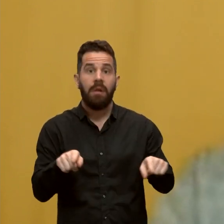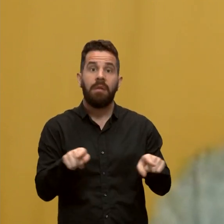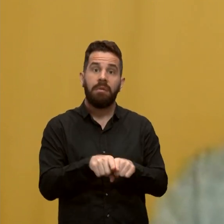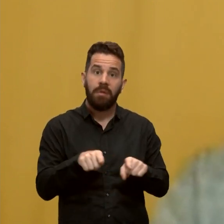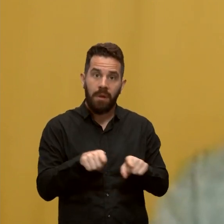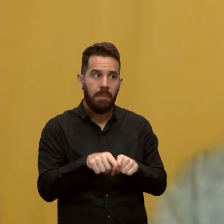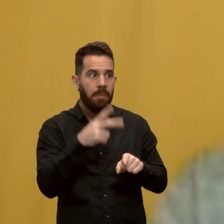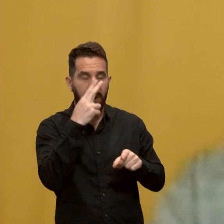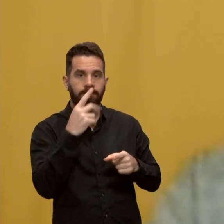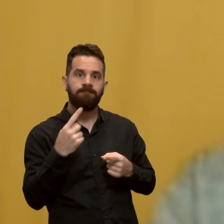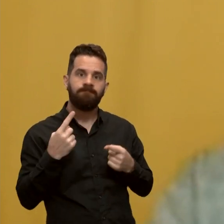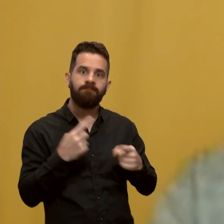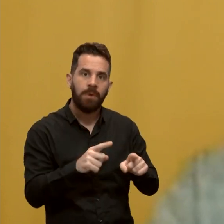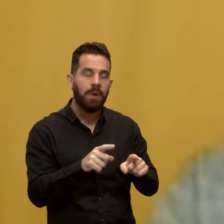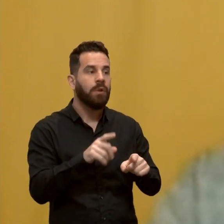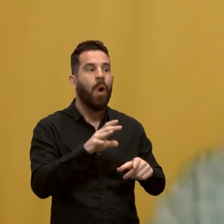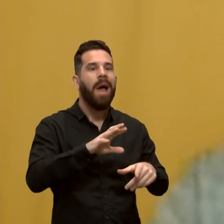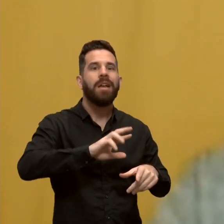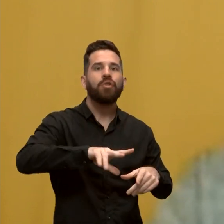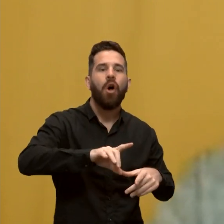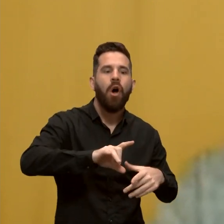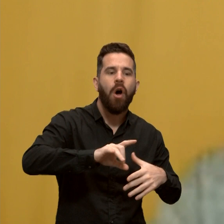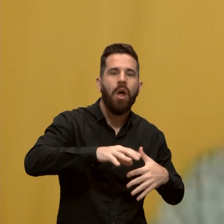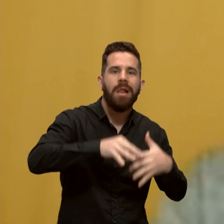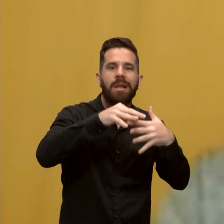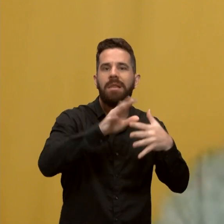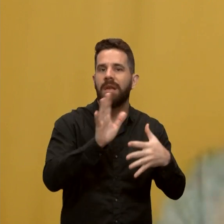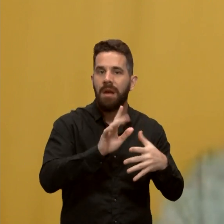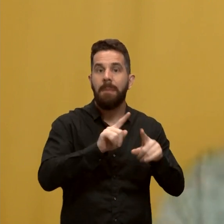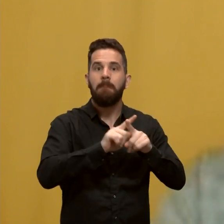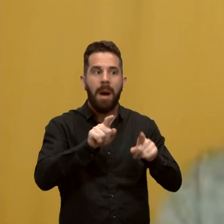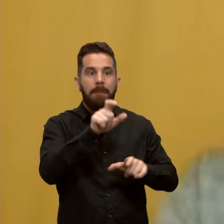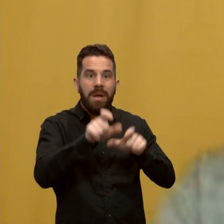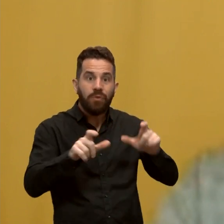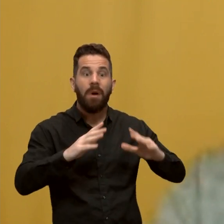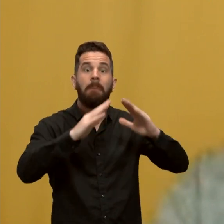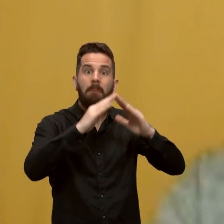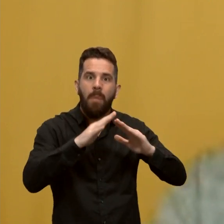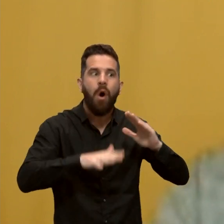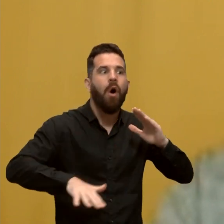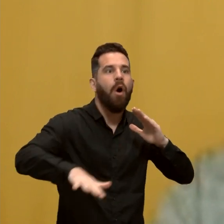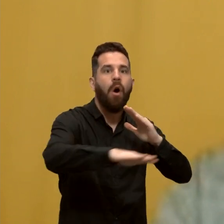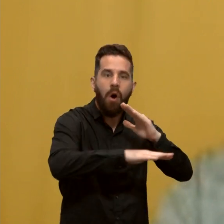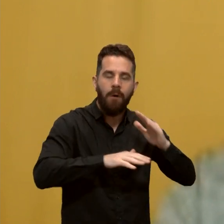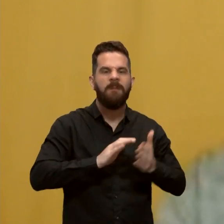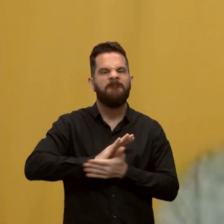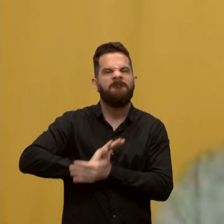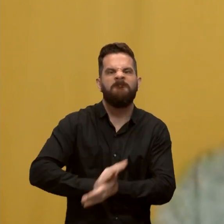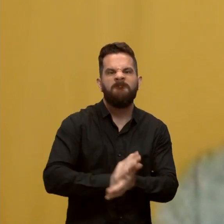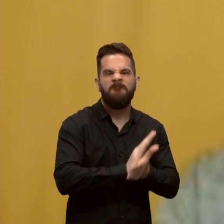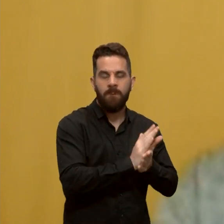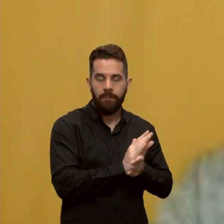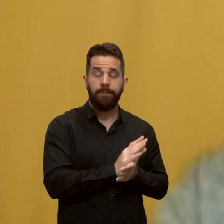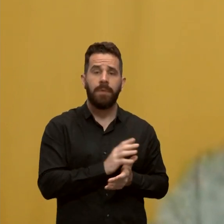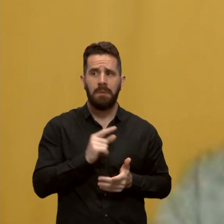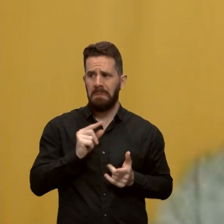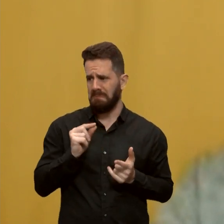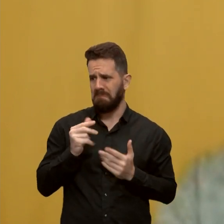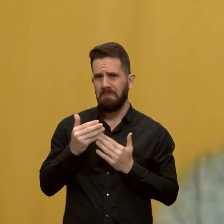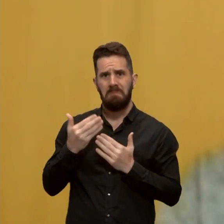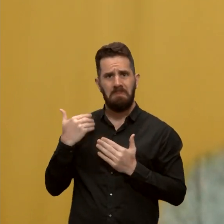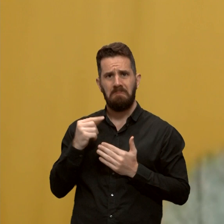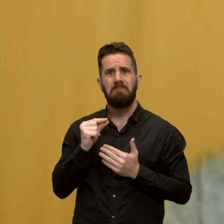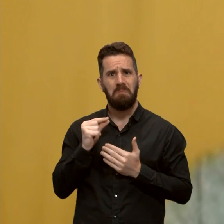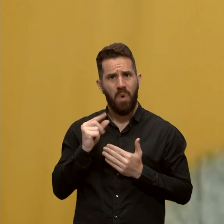todos os integrantes dessas comunidades. Esses são alguns dos exemplos desse acirramento, para falar de notícias muito recentes, coisas desse último